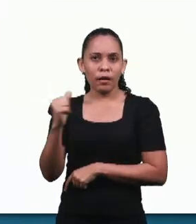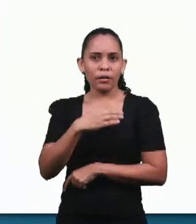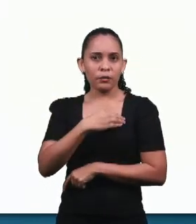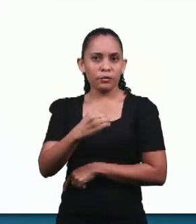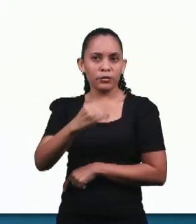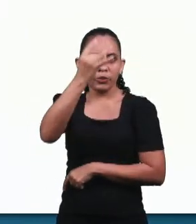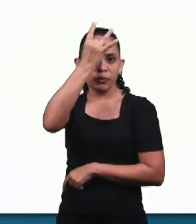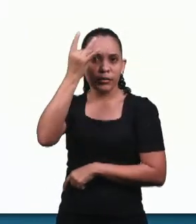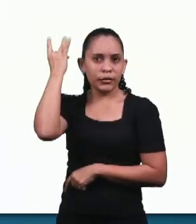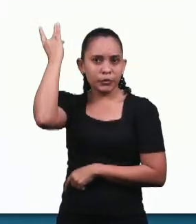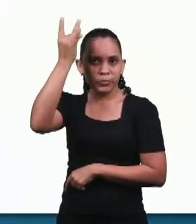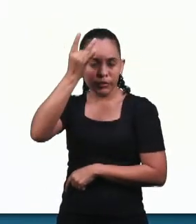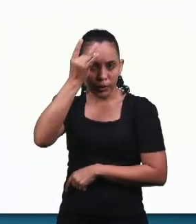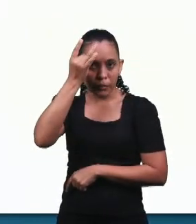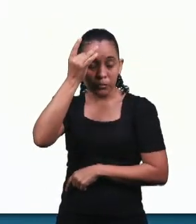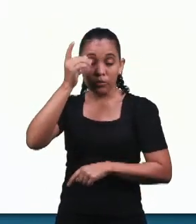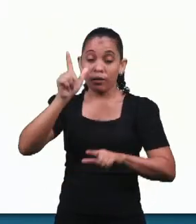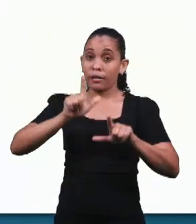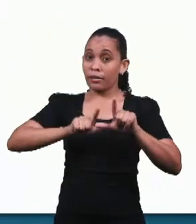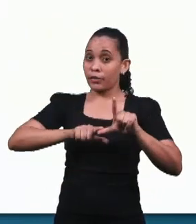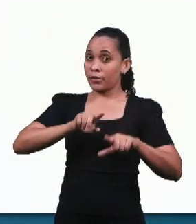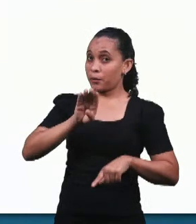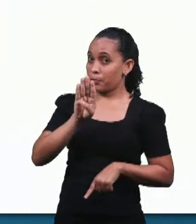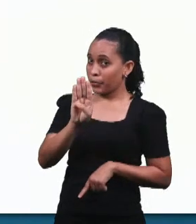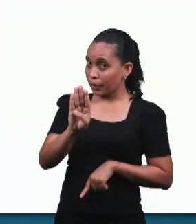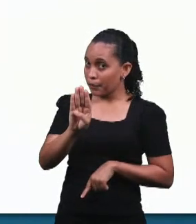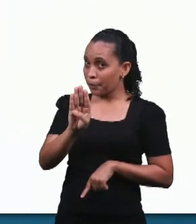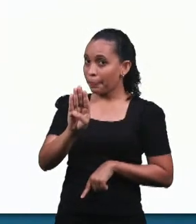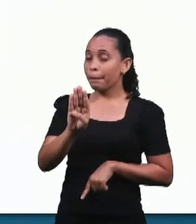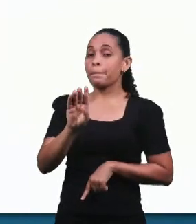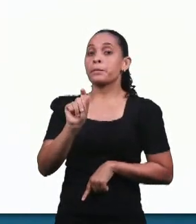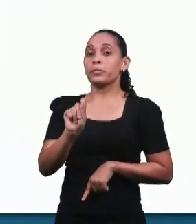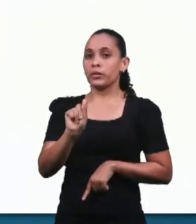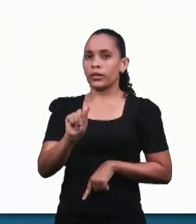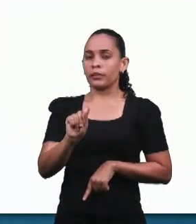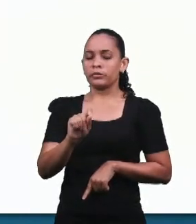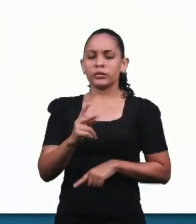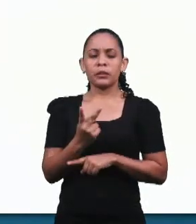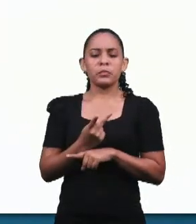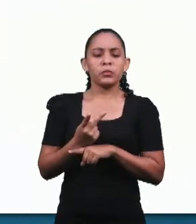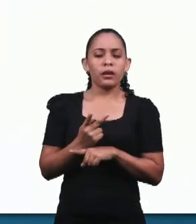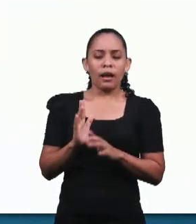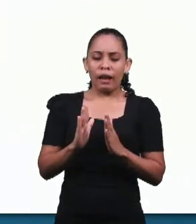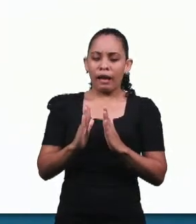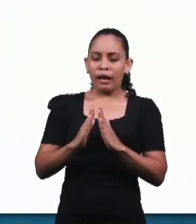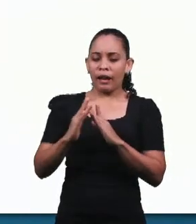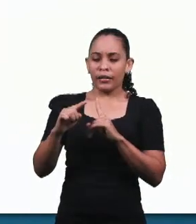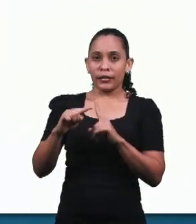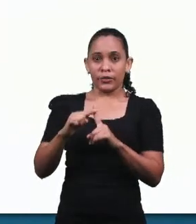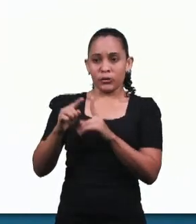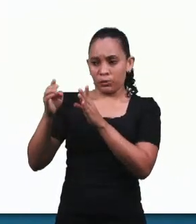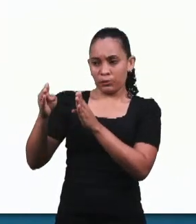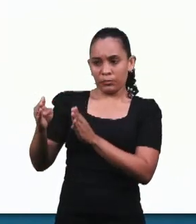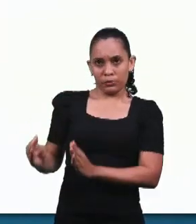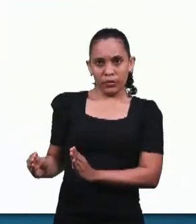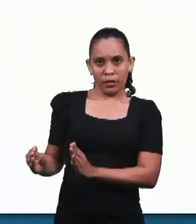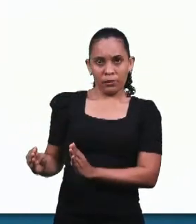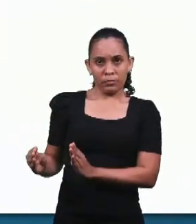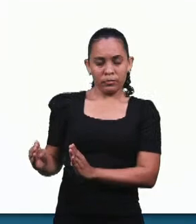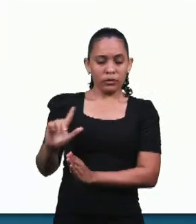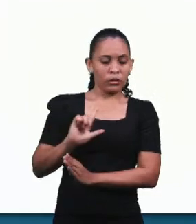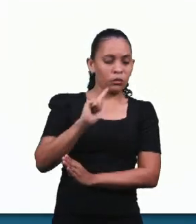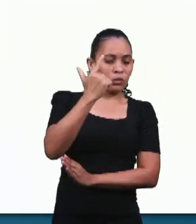a igreja fiel e a igreja infiel. Repetimos, essas respostas são no sentido profético da parábola,